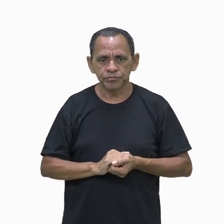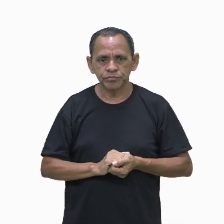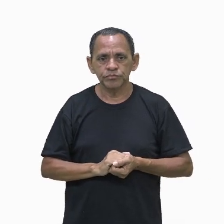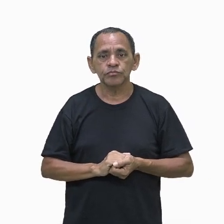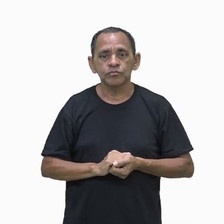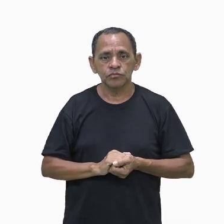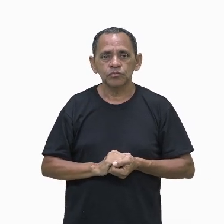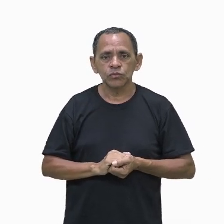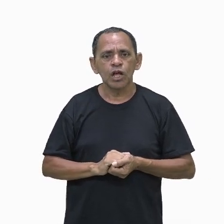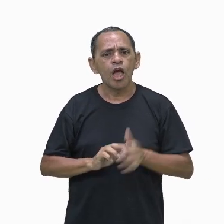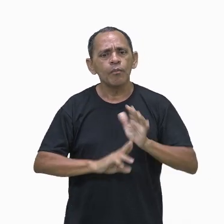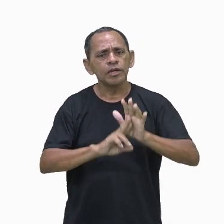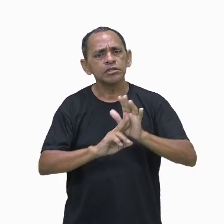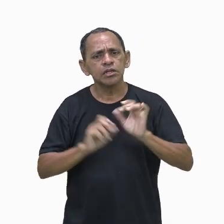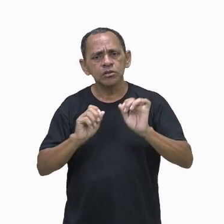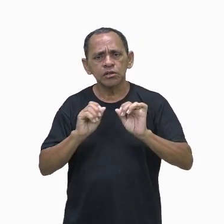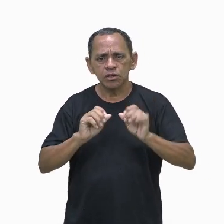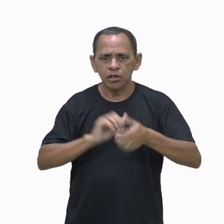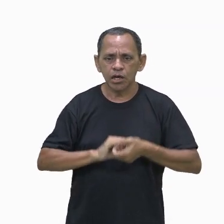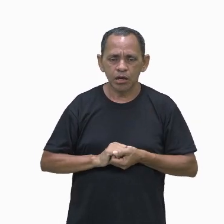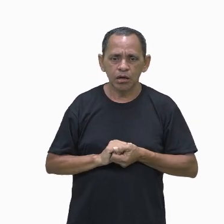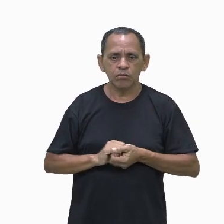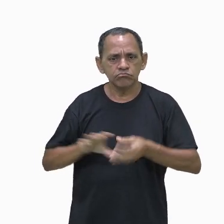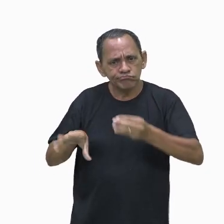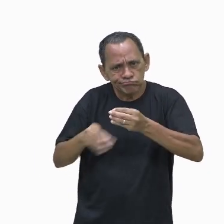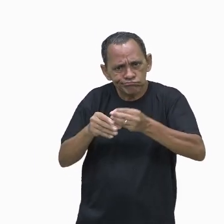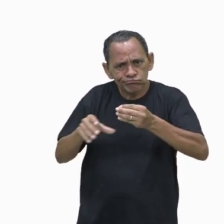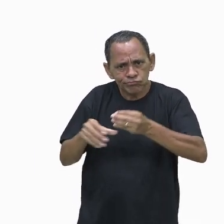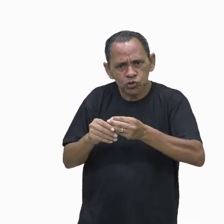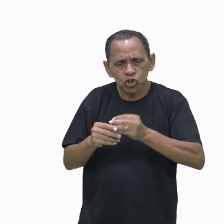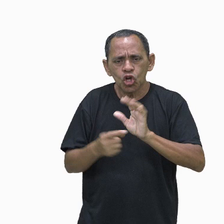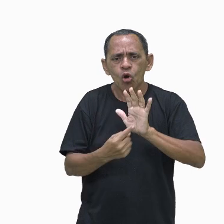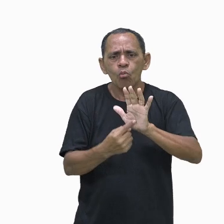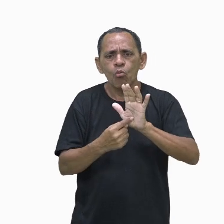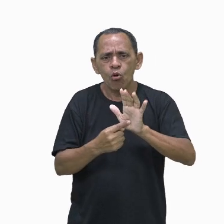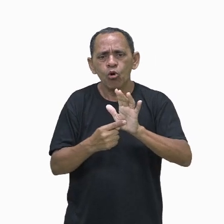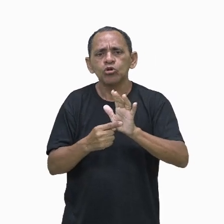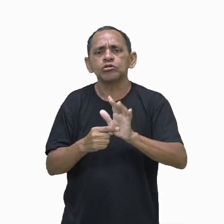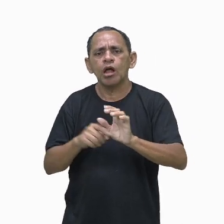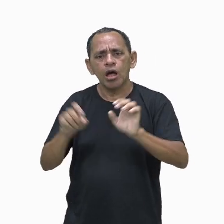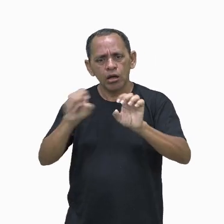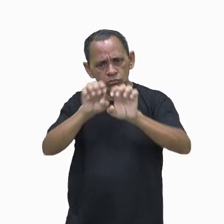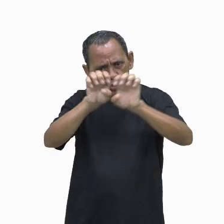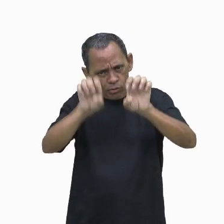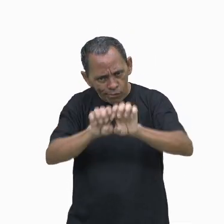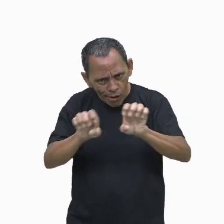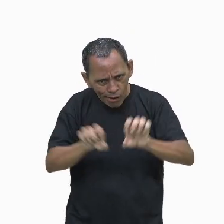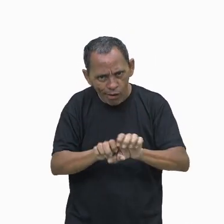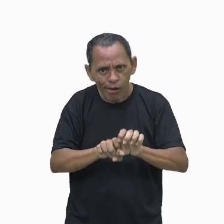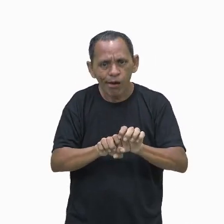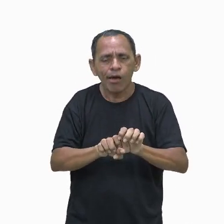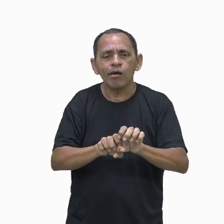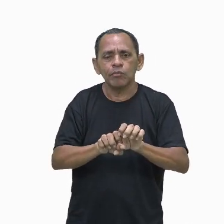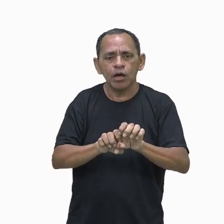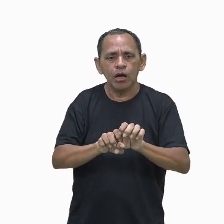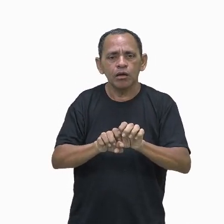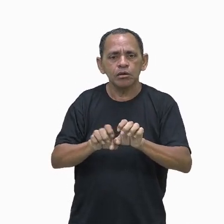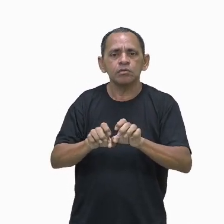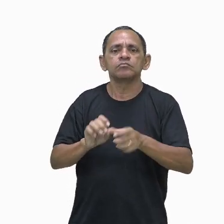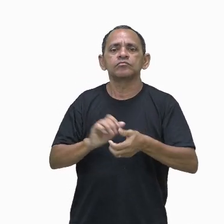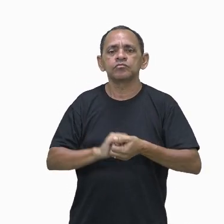essa composição, né, trago para vocês um esquema didático de uma pequena cadeia de